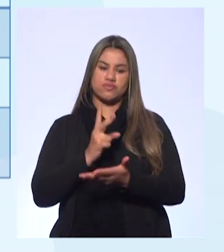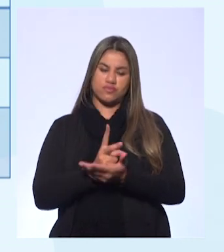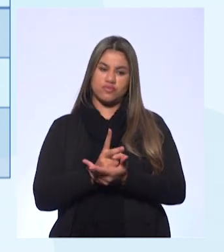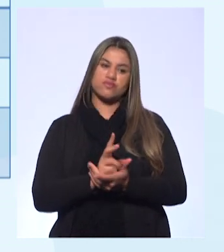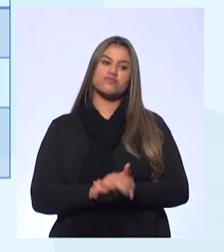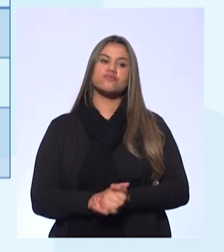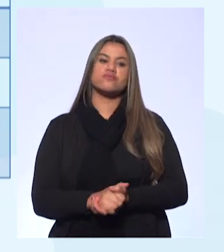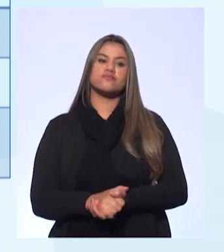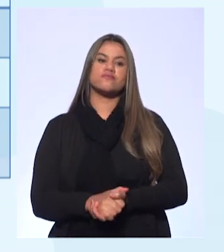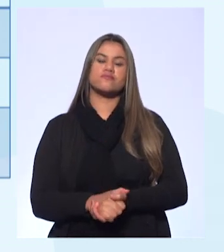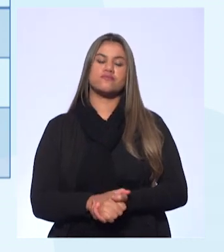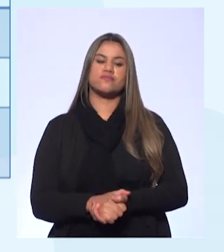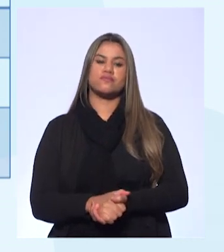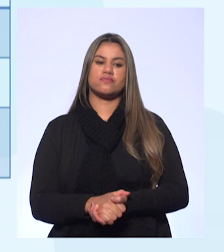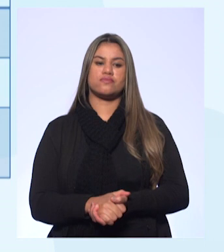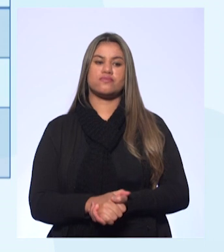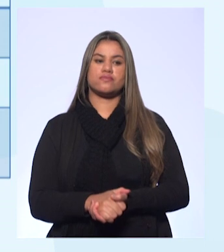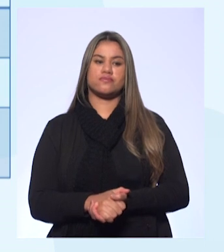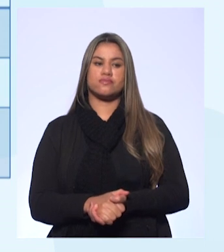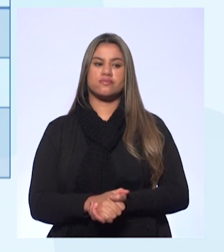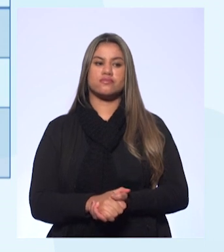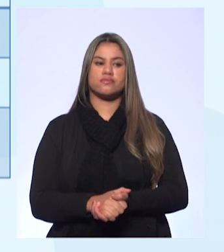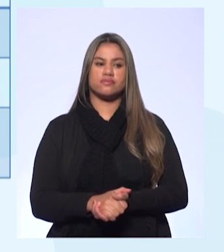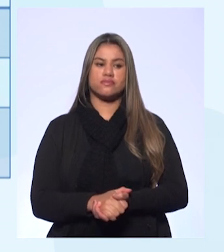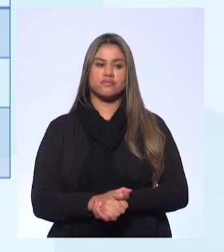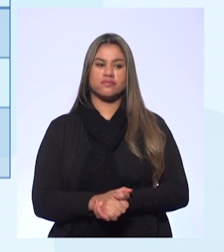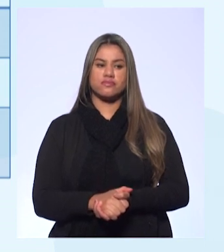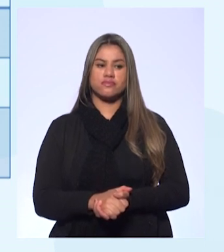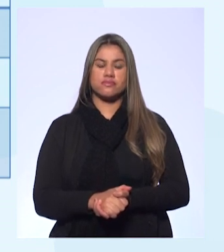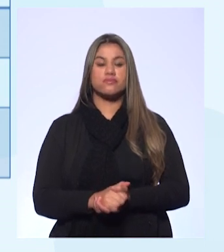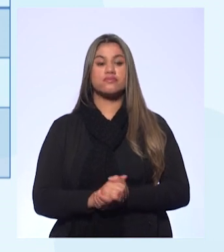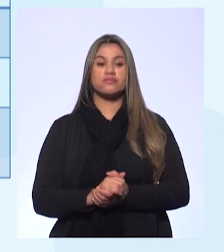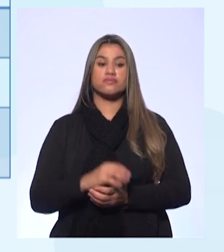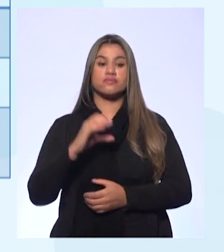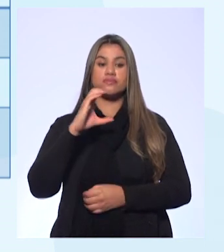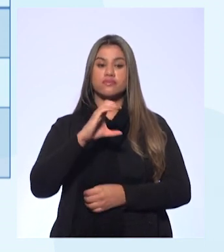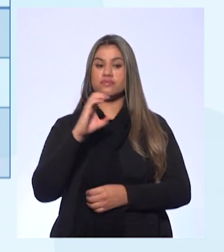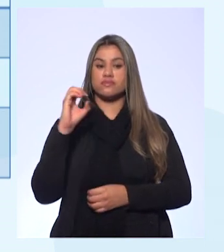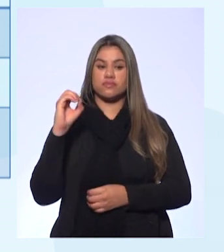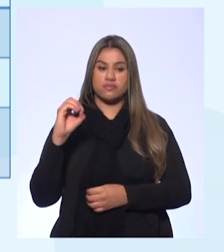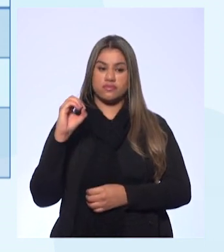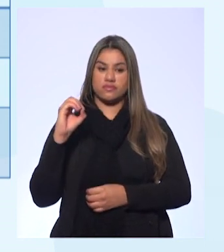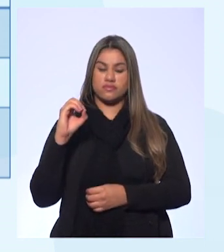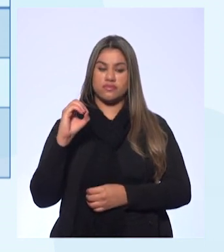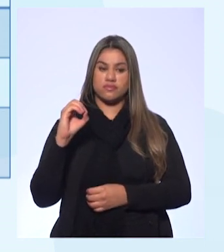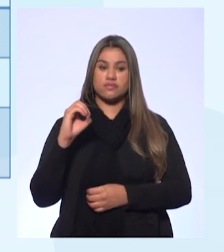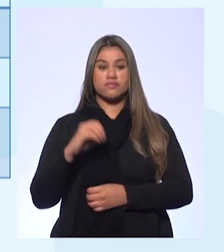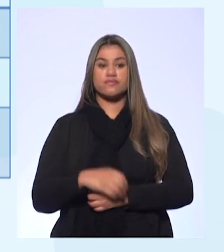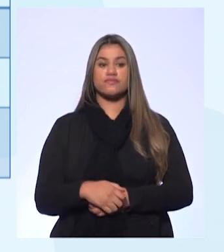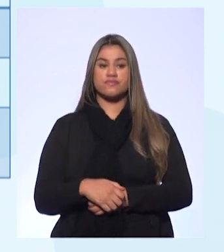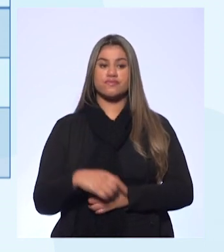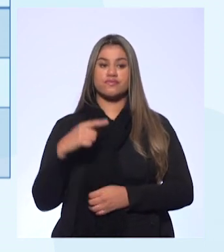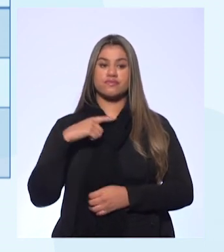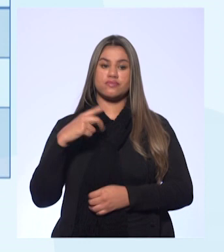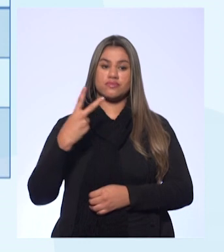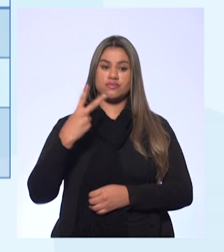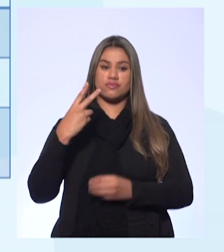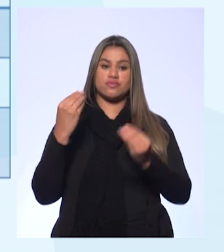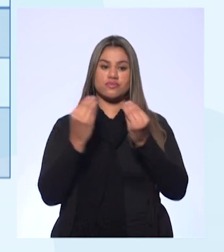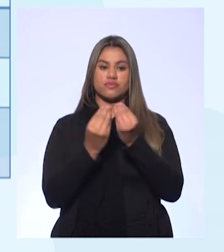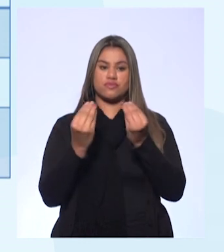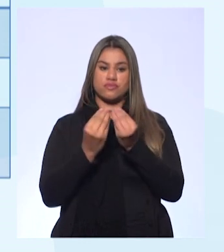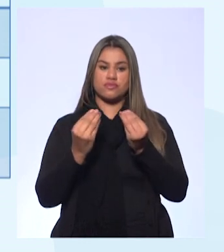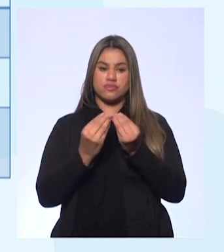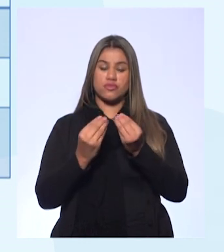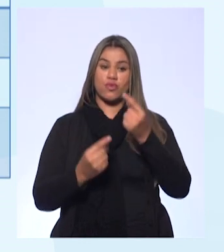uma molécula. Enquanto a partida, o monóxido de carbono, né, o gás monóxido de carbono, eu tenho 2 moléculas. Se